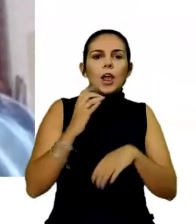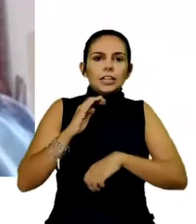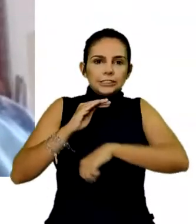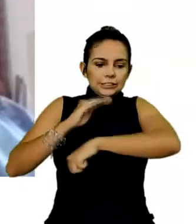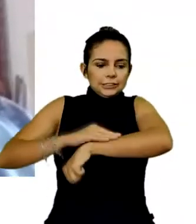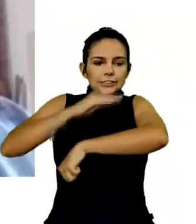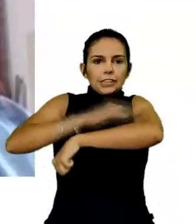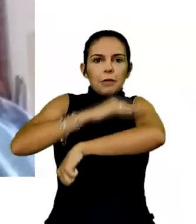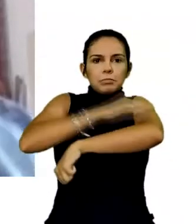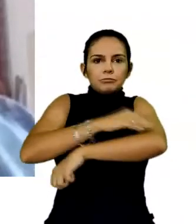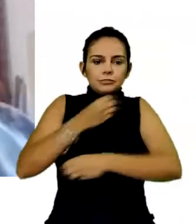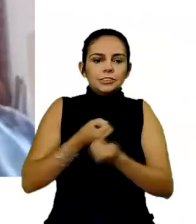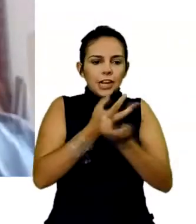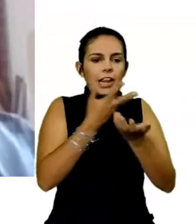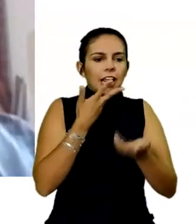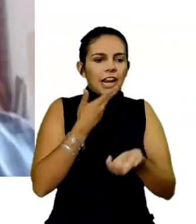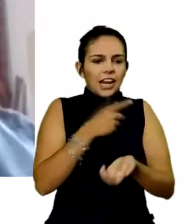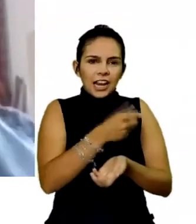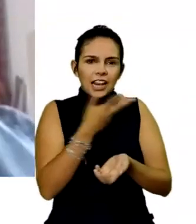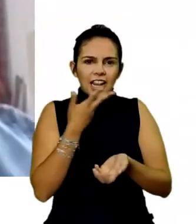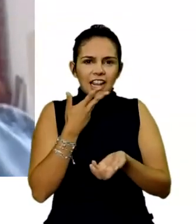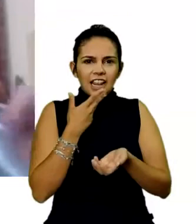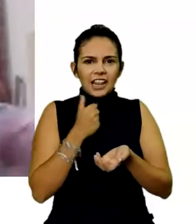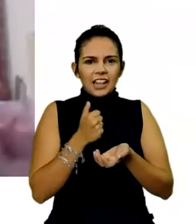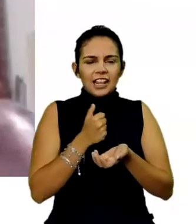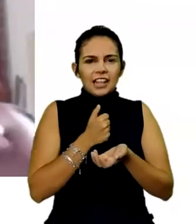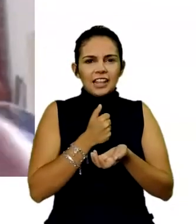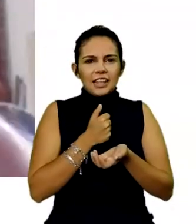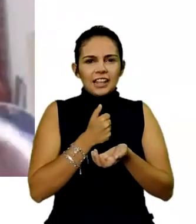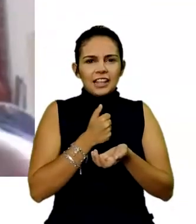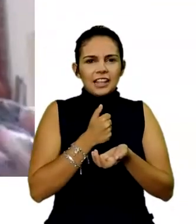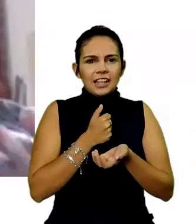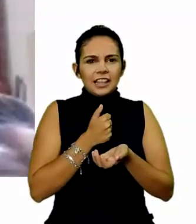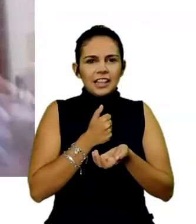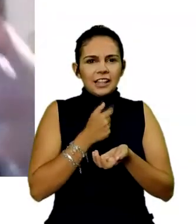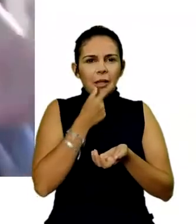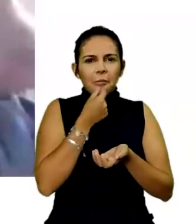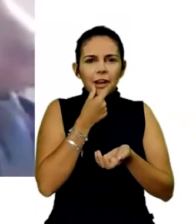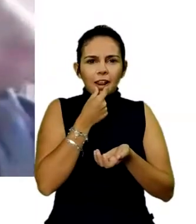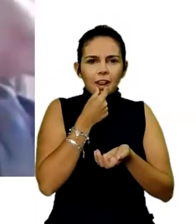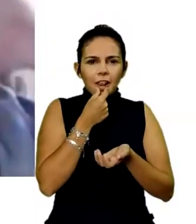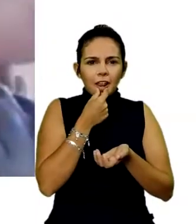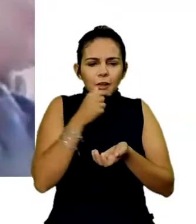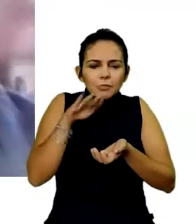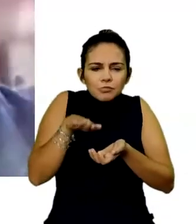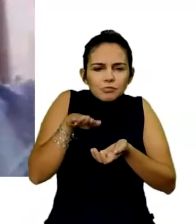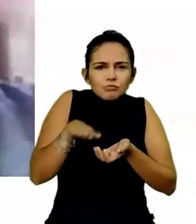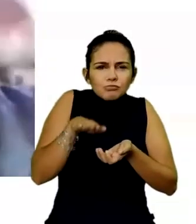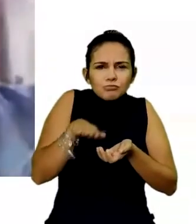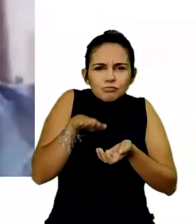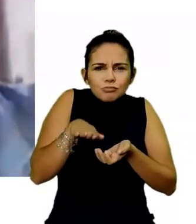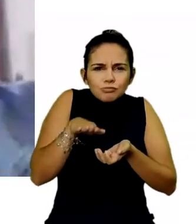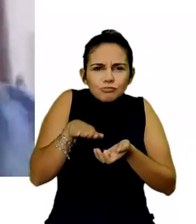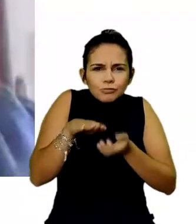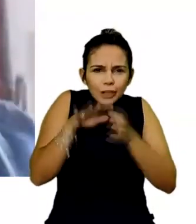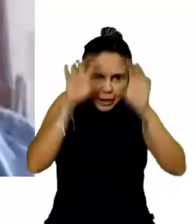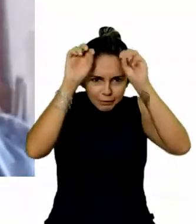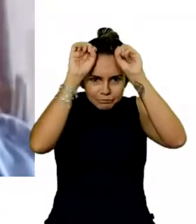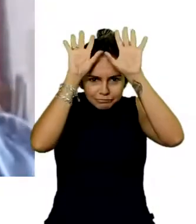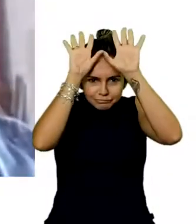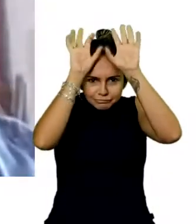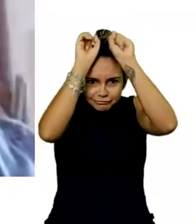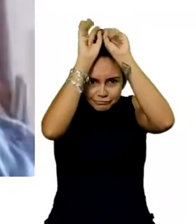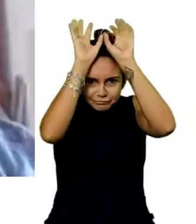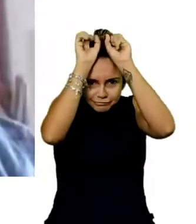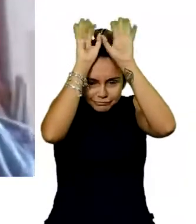sapo. Entreguei para o menino saiu, o menininho baixinho, cheio com o cabelo espetadinho, cheio